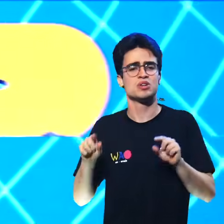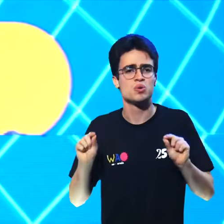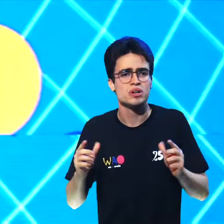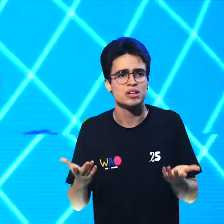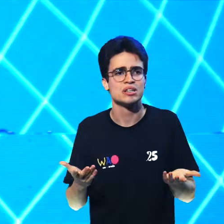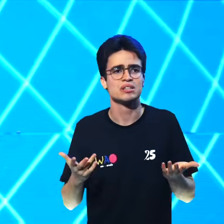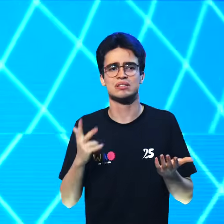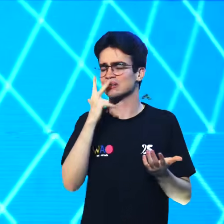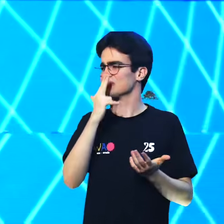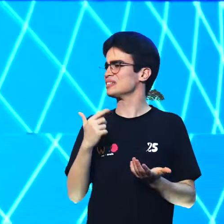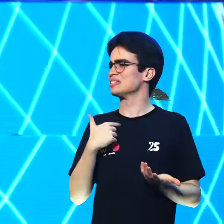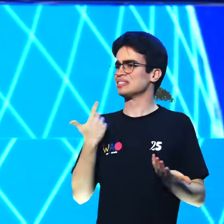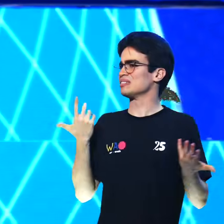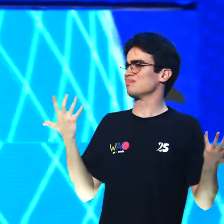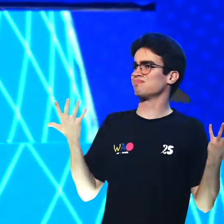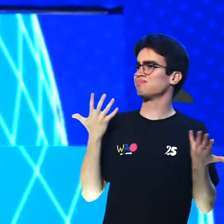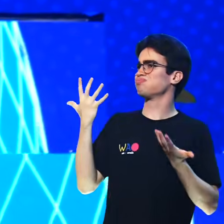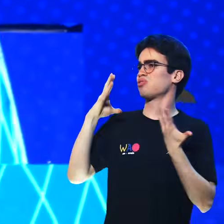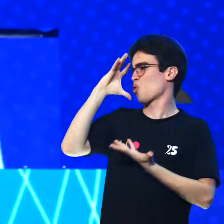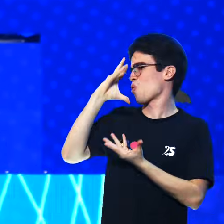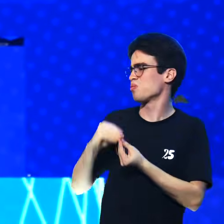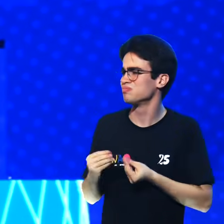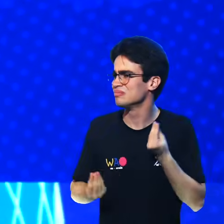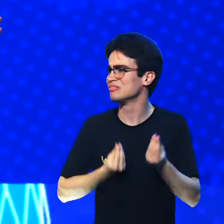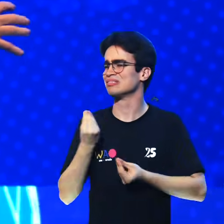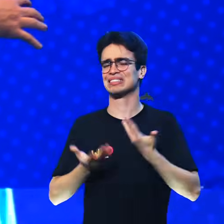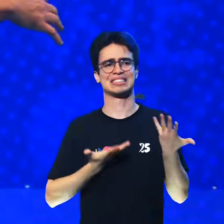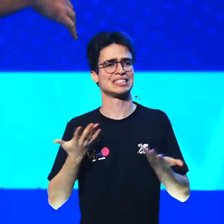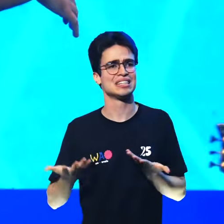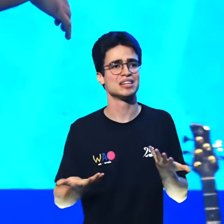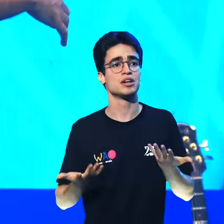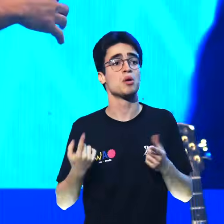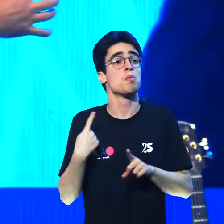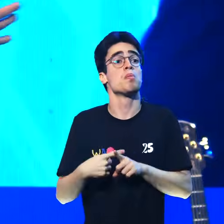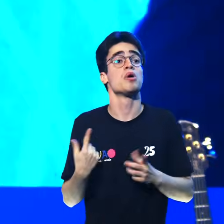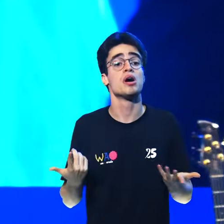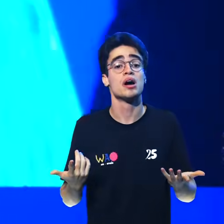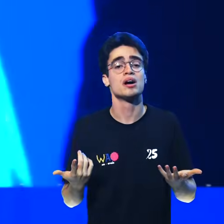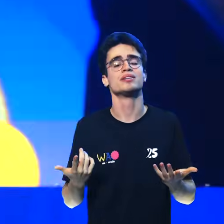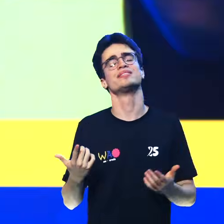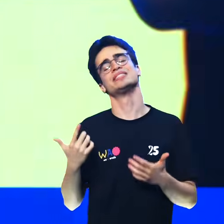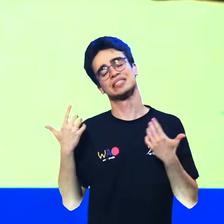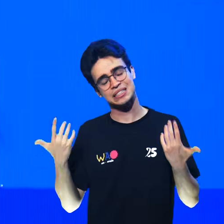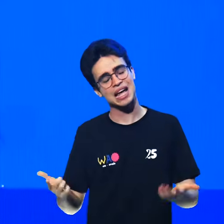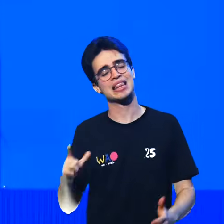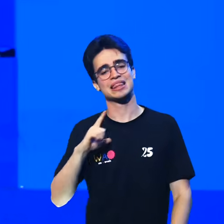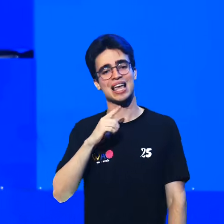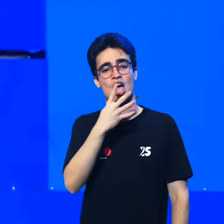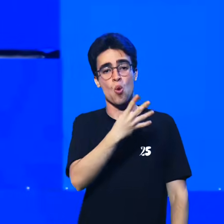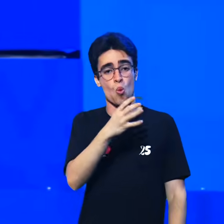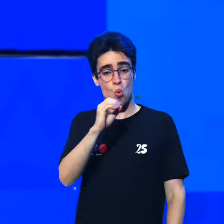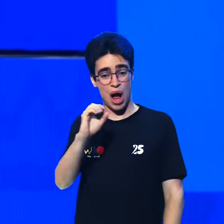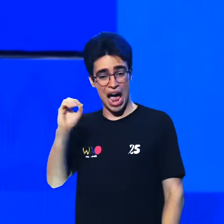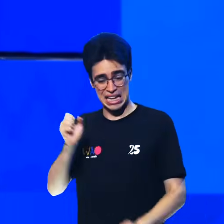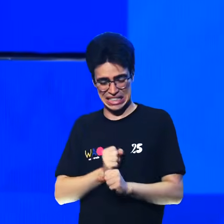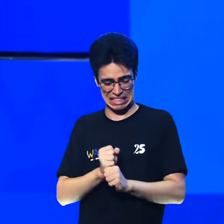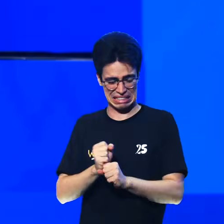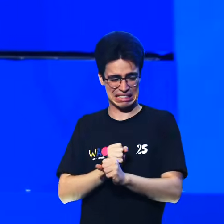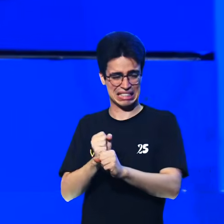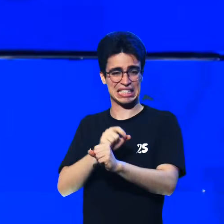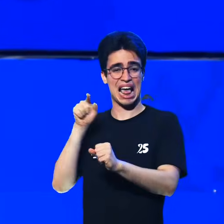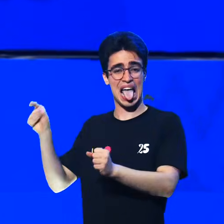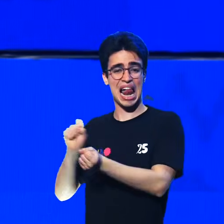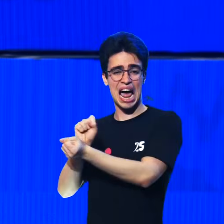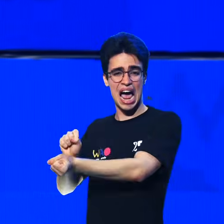que incompreensível para nós. Por quê? Porque ele usa 400 anos de escravidão